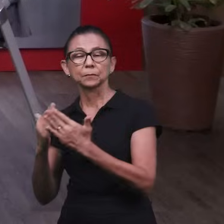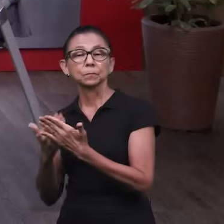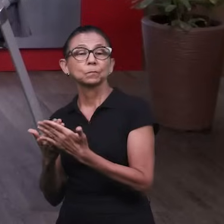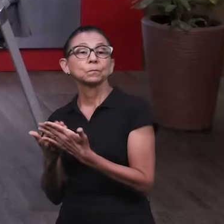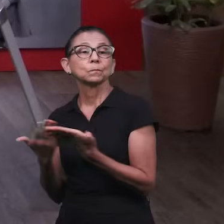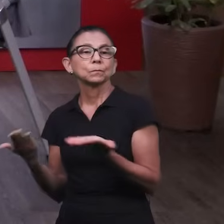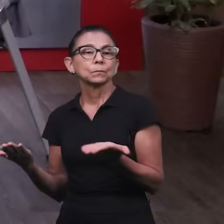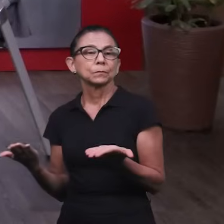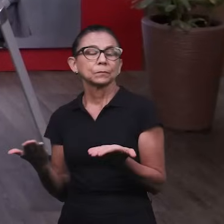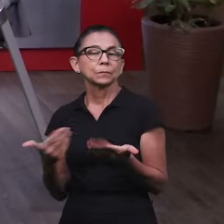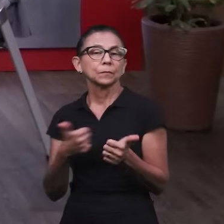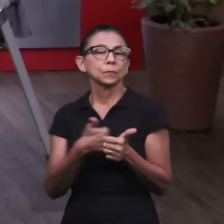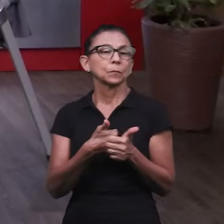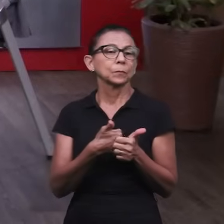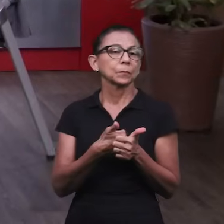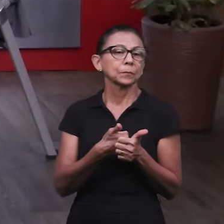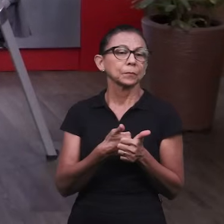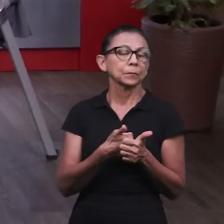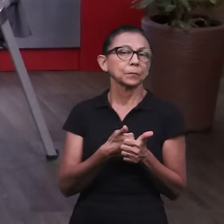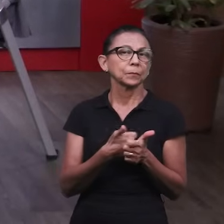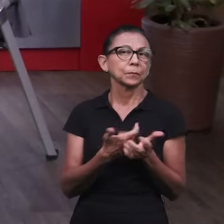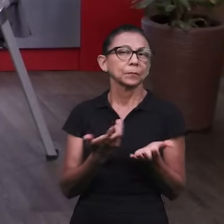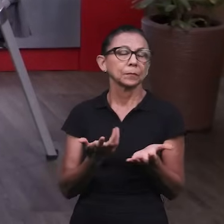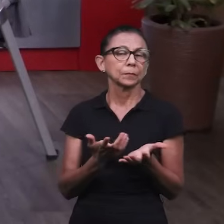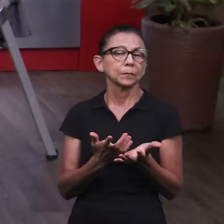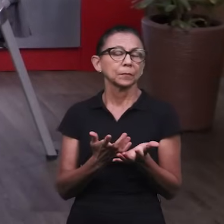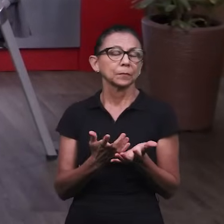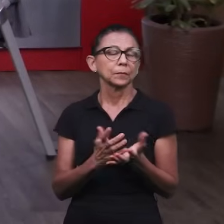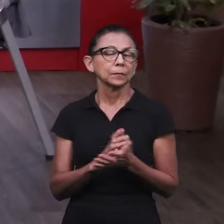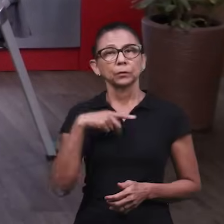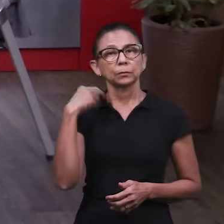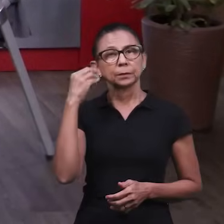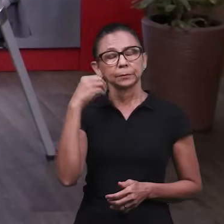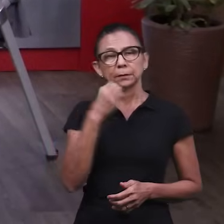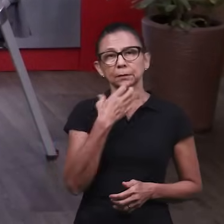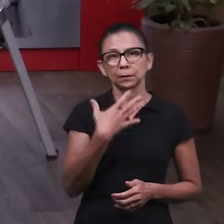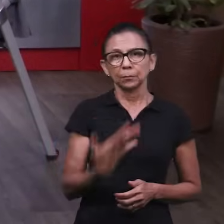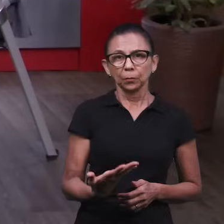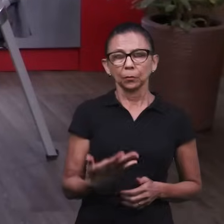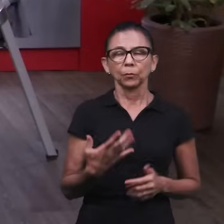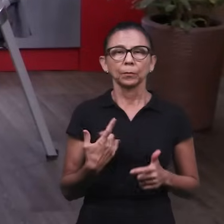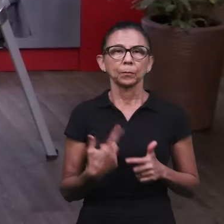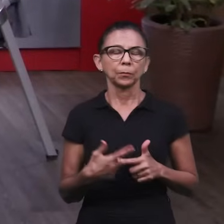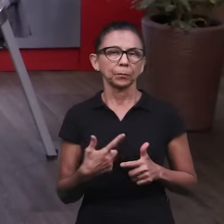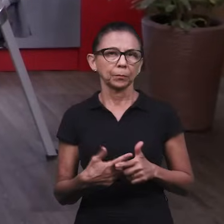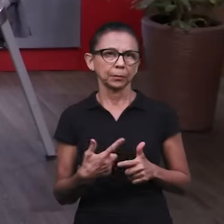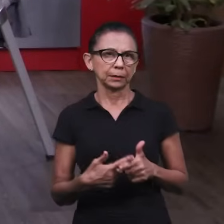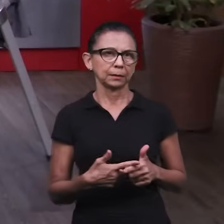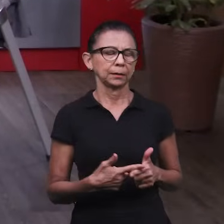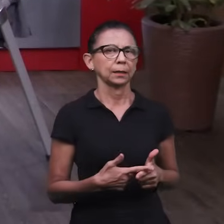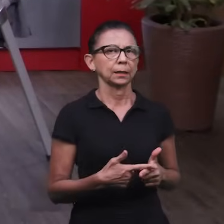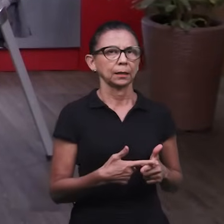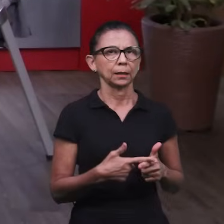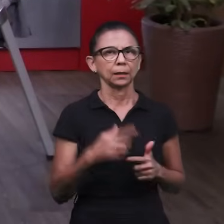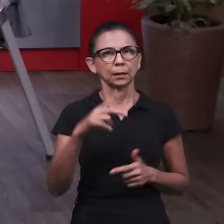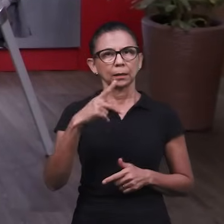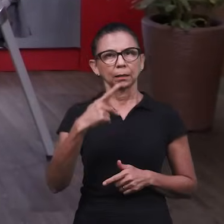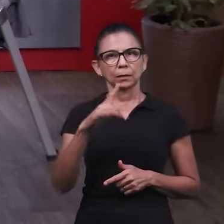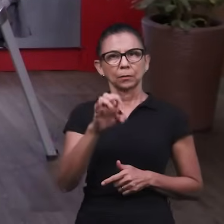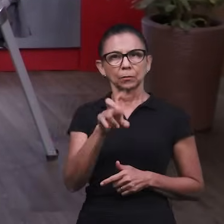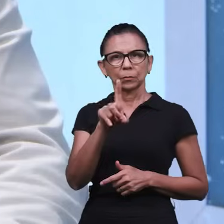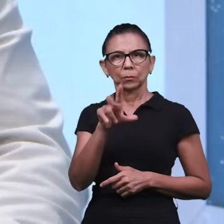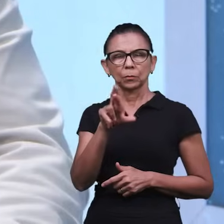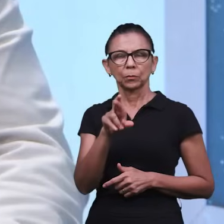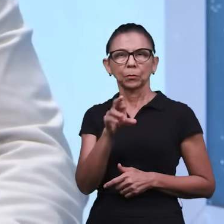No nosso caso, a nossa experiência foi uma experiência boa nessa parte escolar. Porque, como o Pedro ele foi